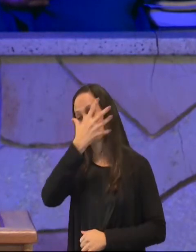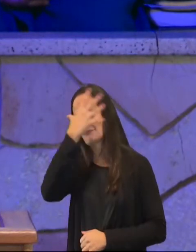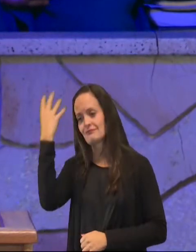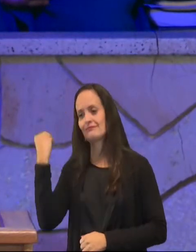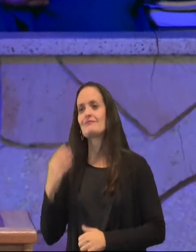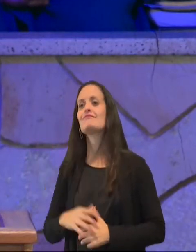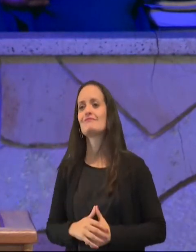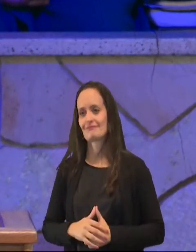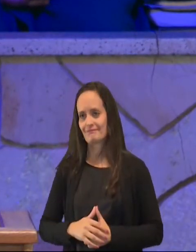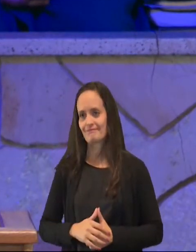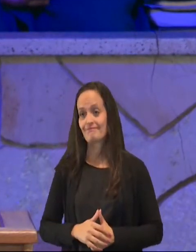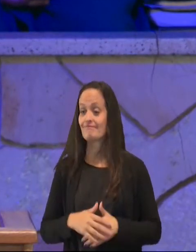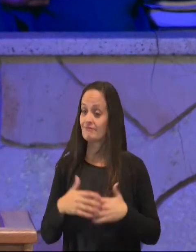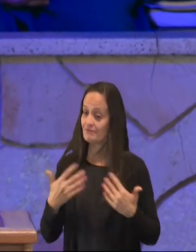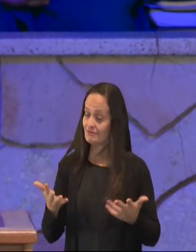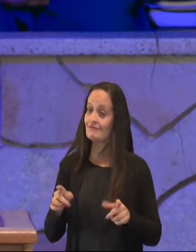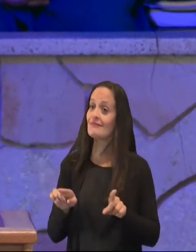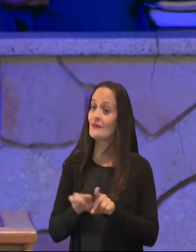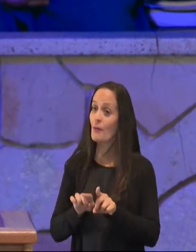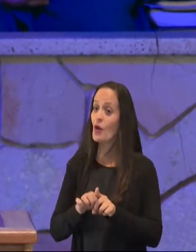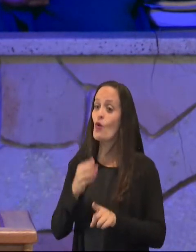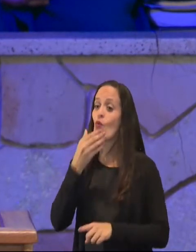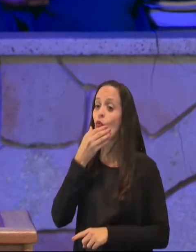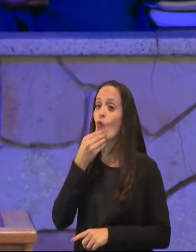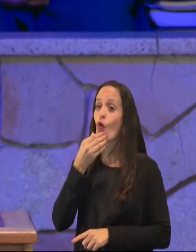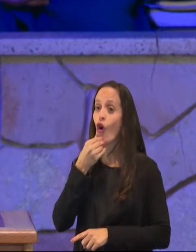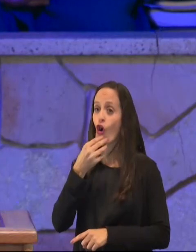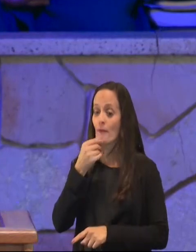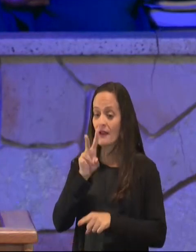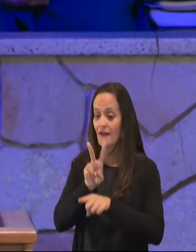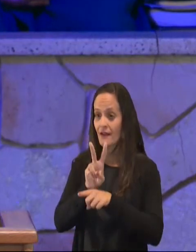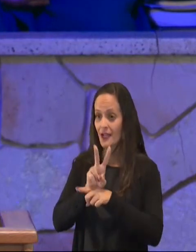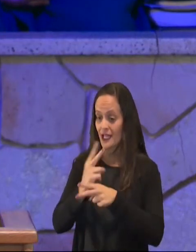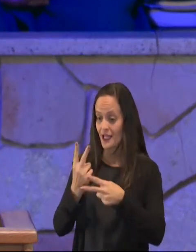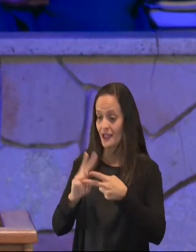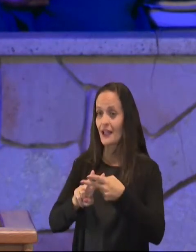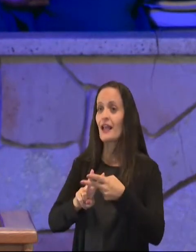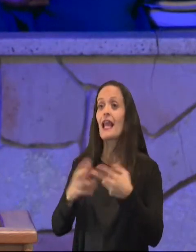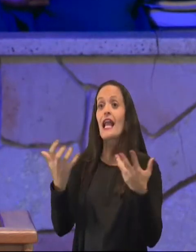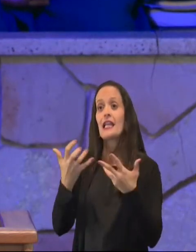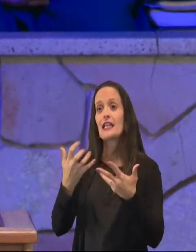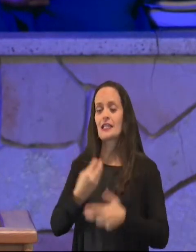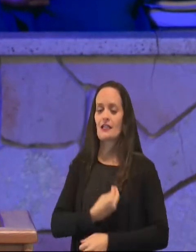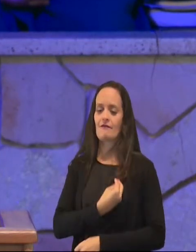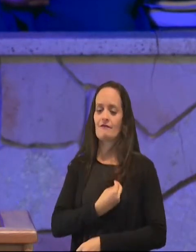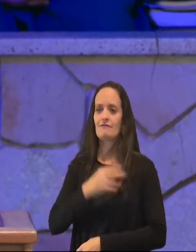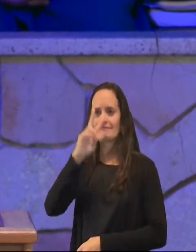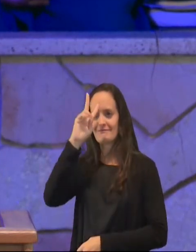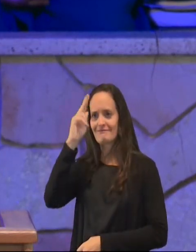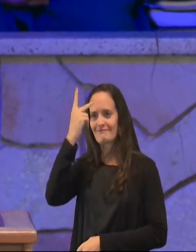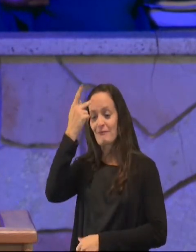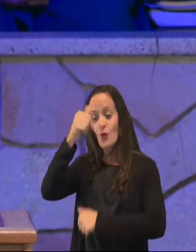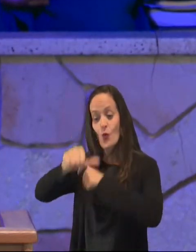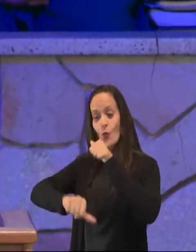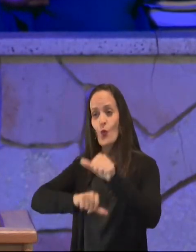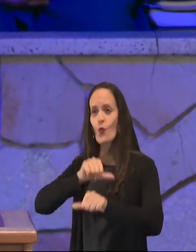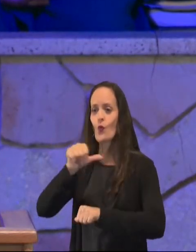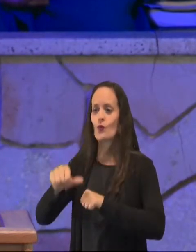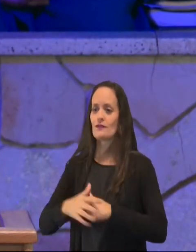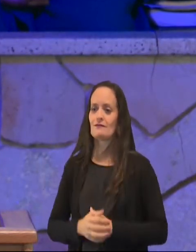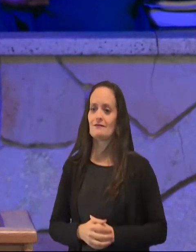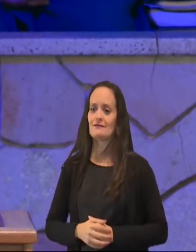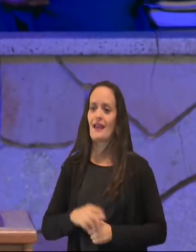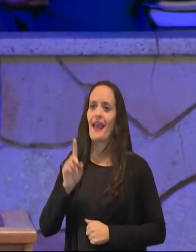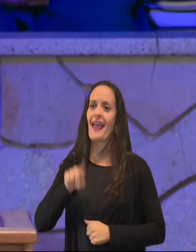casa do carcereiro. E aquele homem queria apenas servir. Não por acaso é o tema da nossa igreja para esse ano.